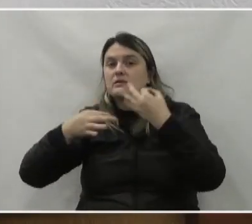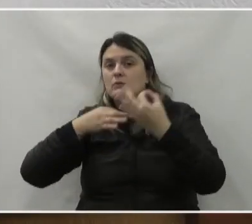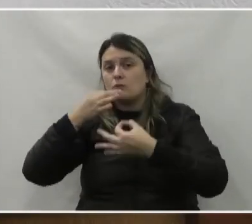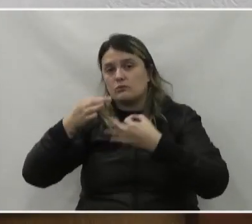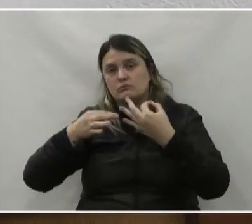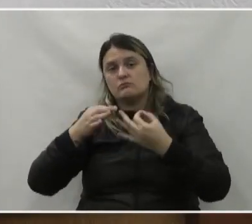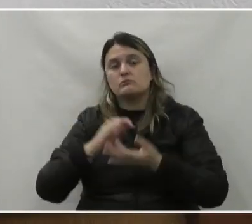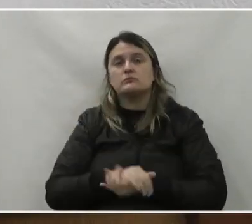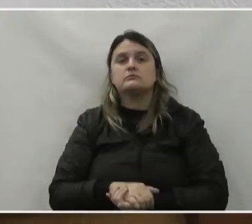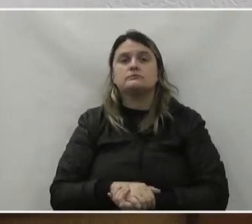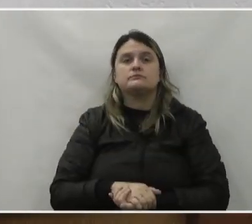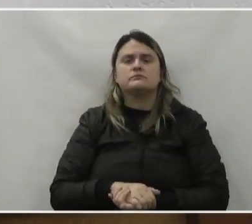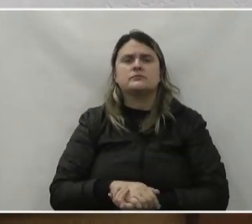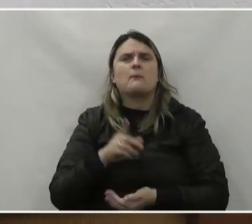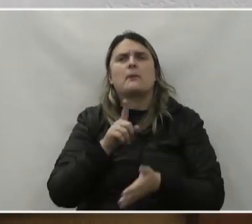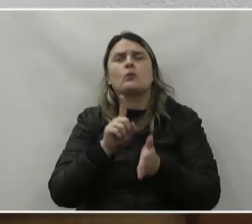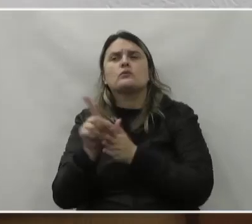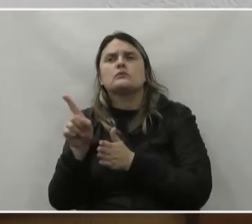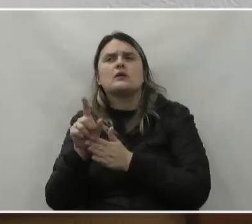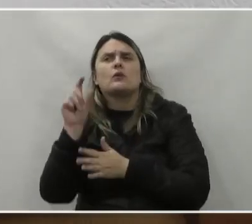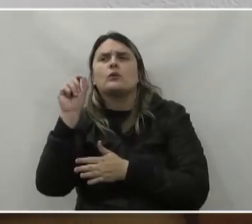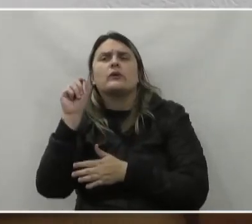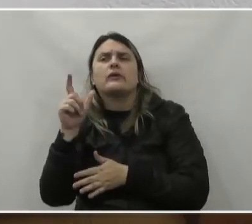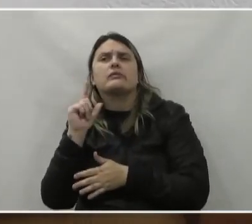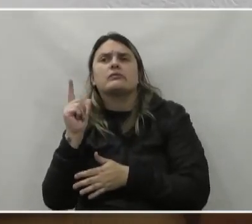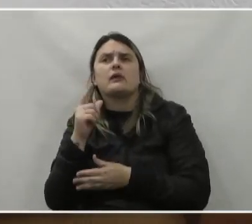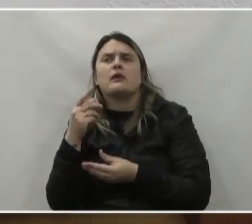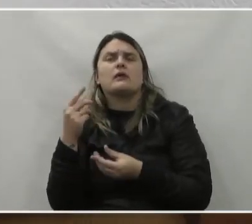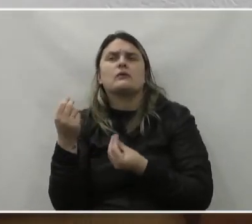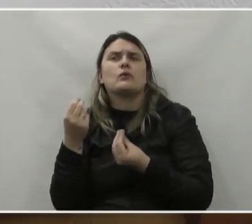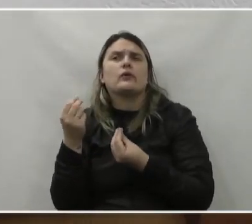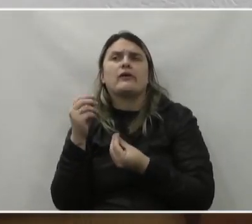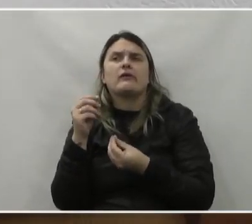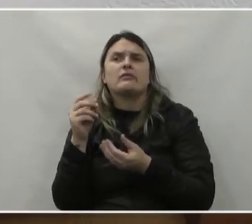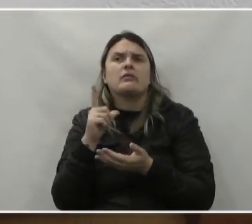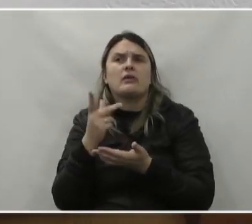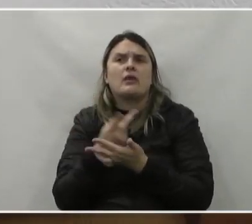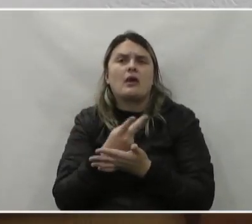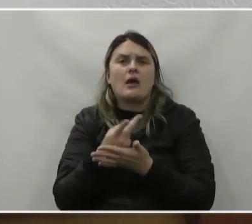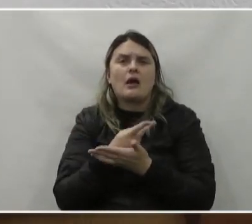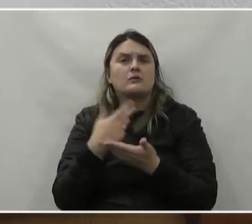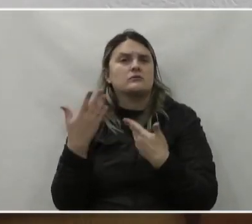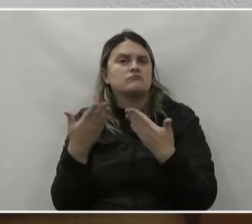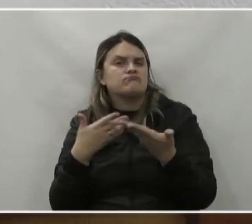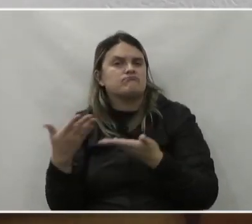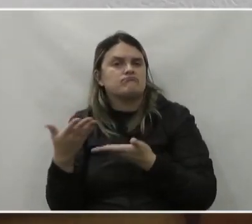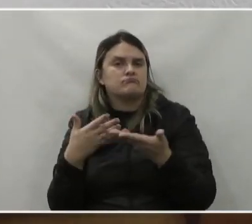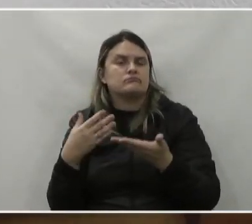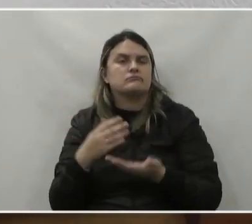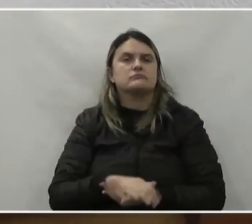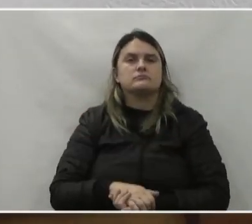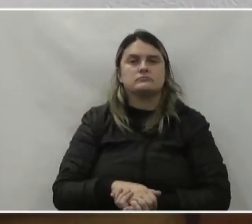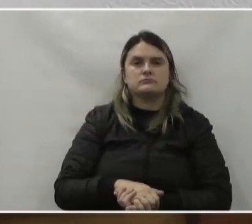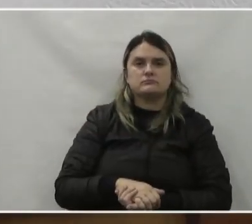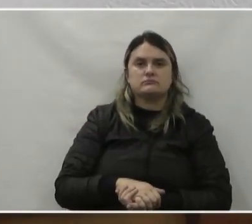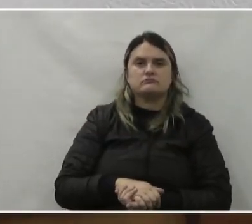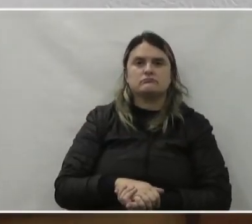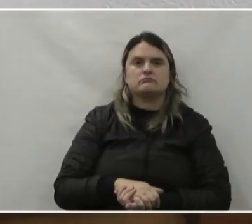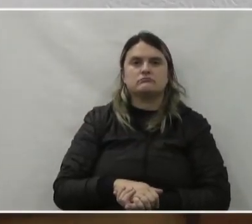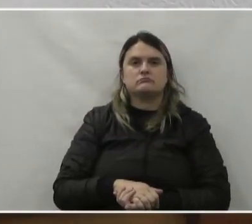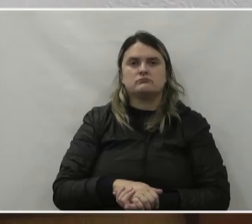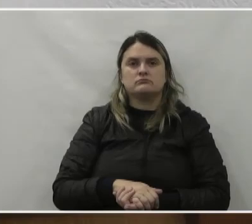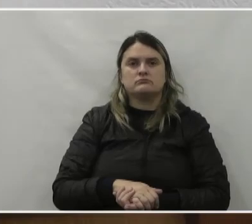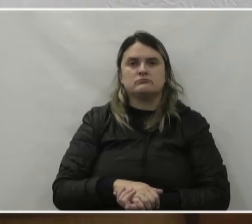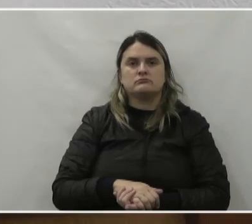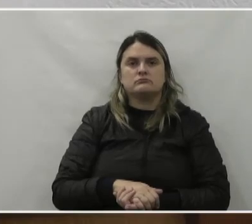né? De perguntar o que tem para contrapor, o que vê de erro, e a gente estava falando, juntamente com o